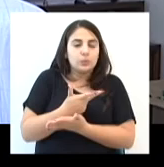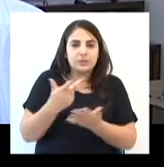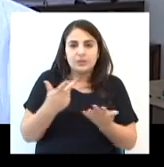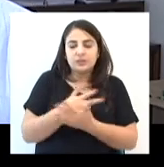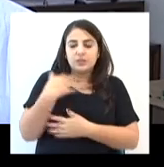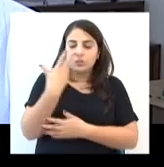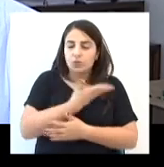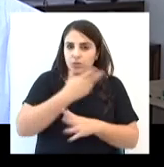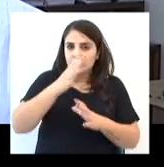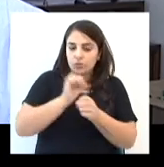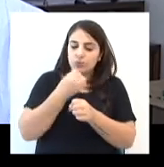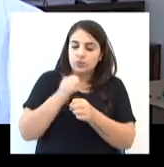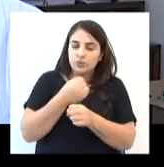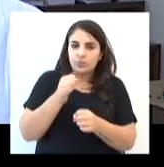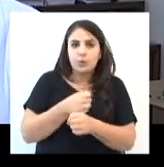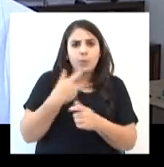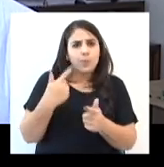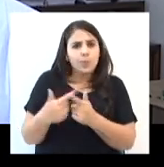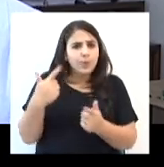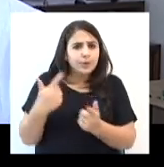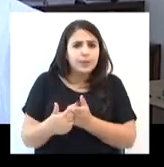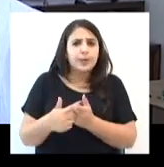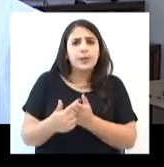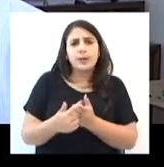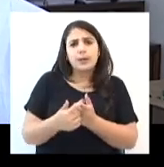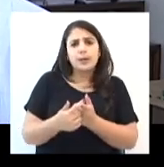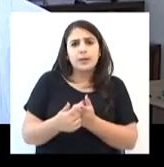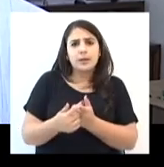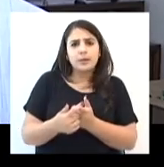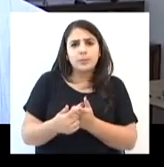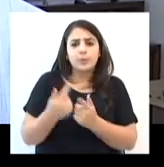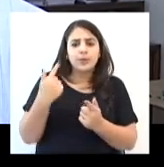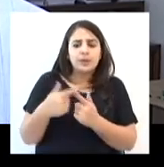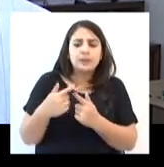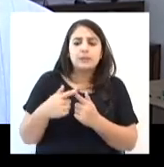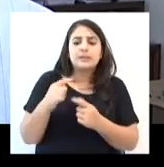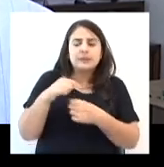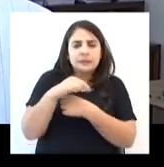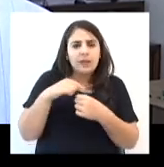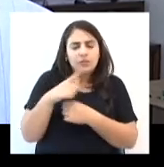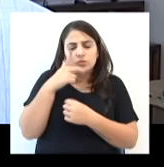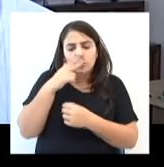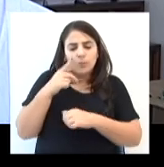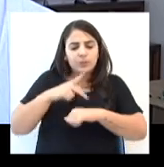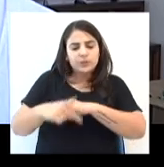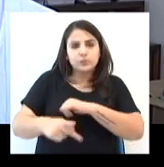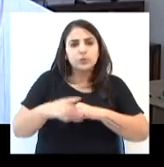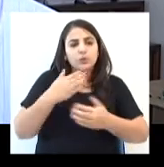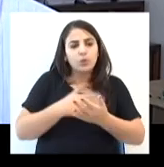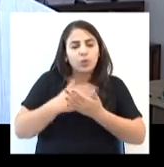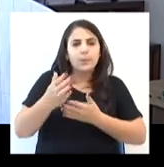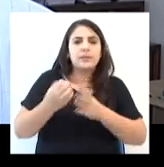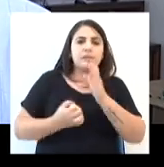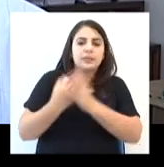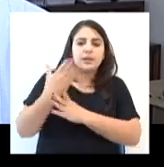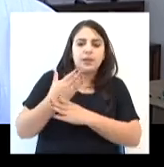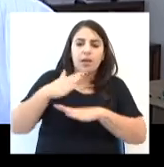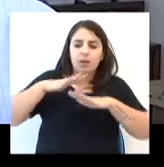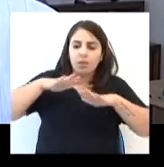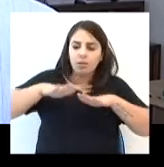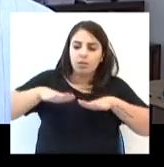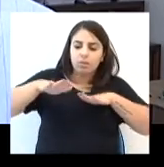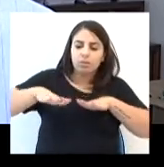uma rodovia para o transporte de longo curso, de cargas, cidade pujante como Passo Fundo, acaba gerando esse